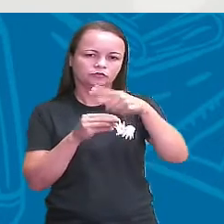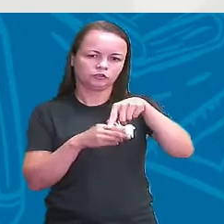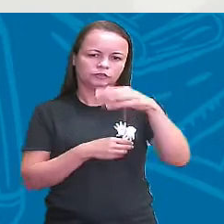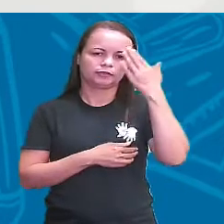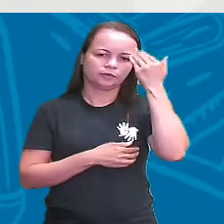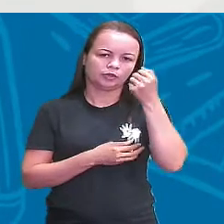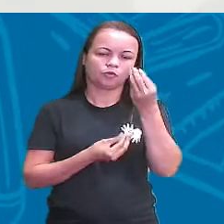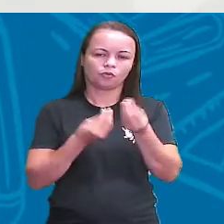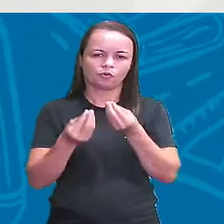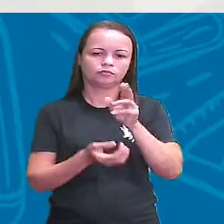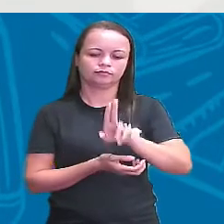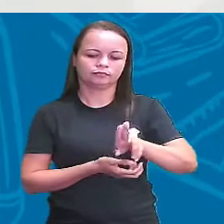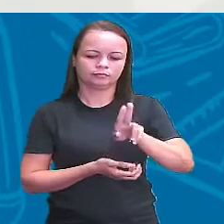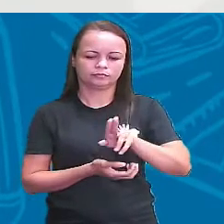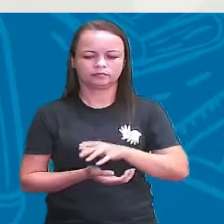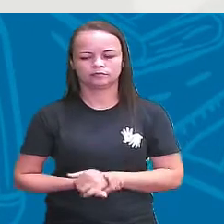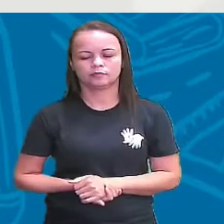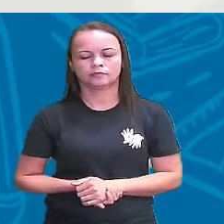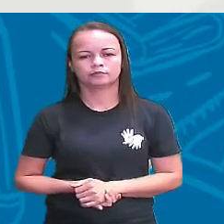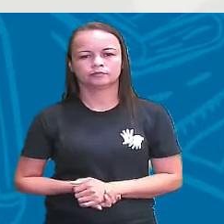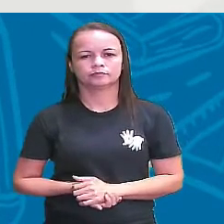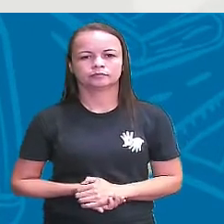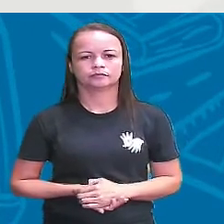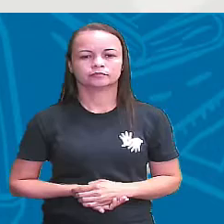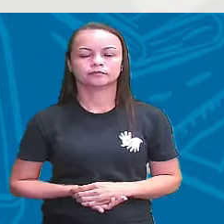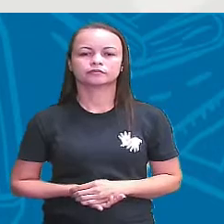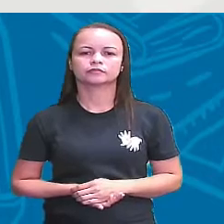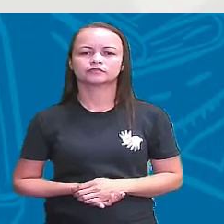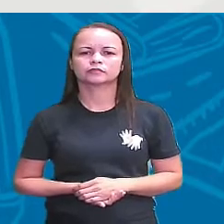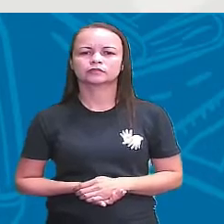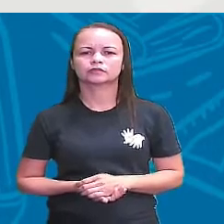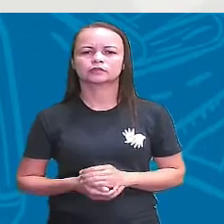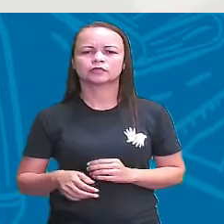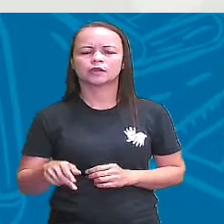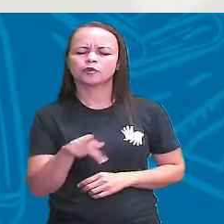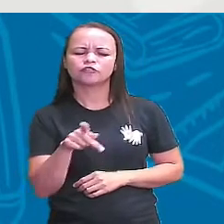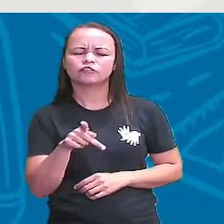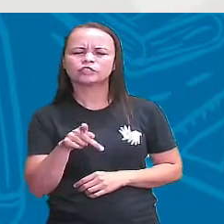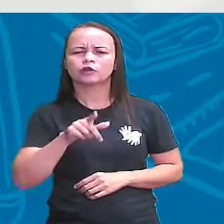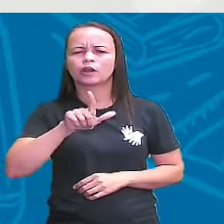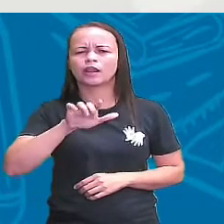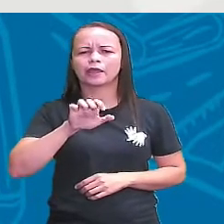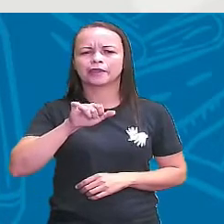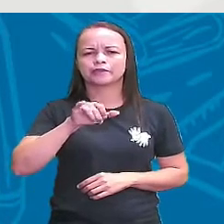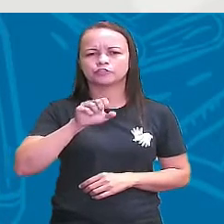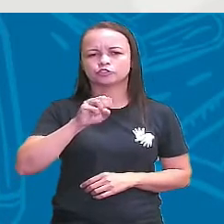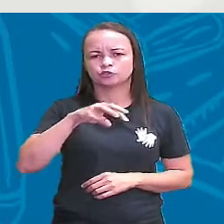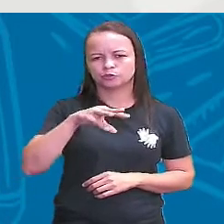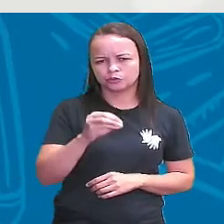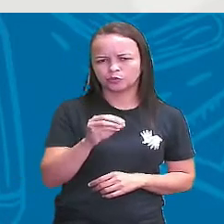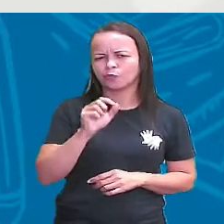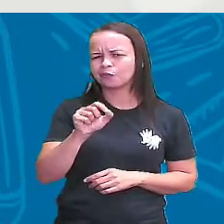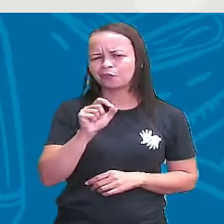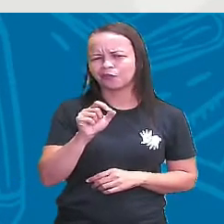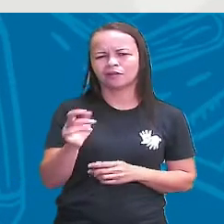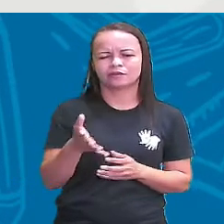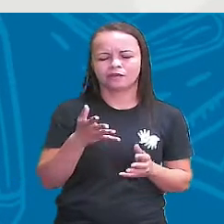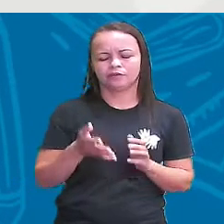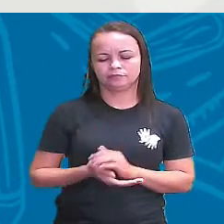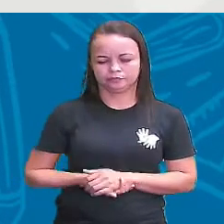certo? E, professor, o que danado é leísmo? A gente aprendeu agora que